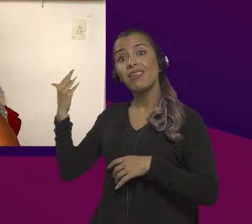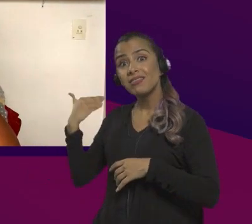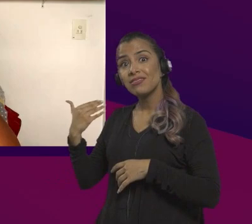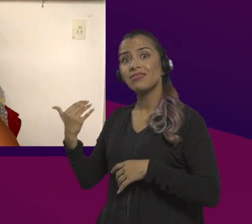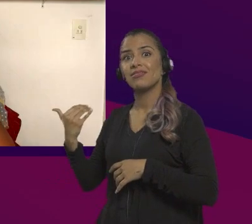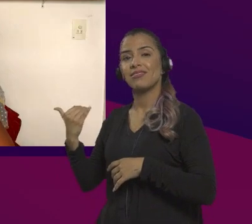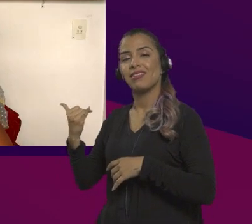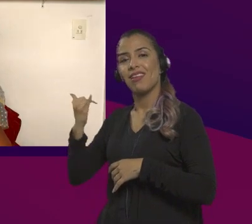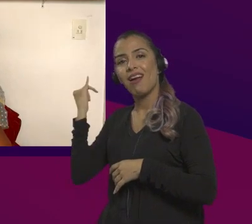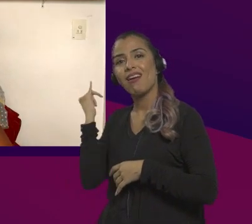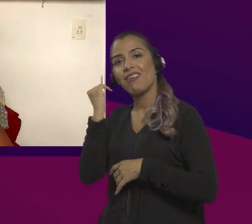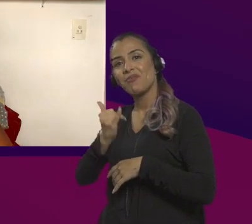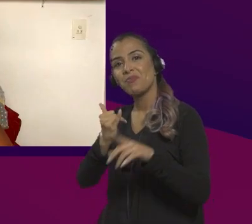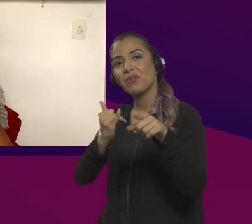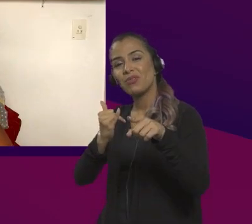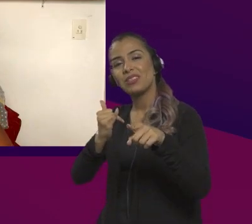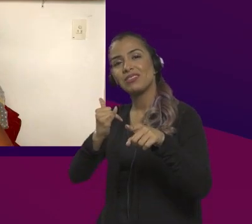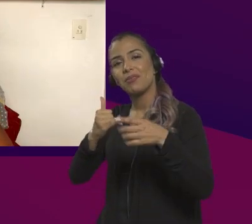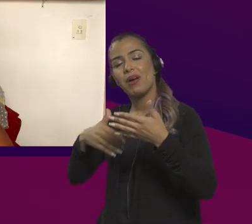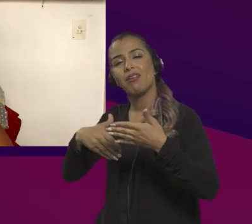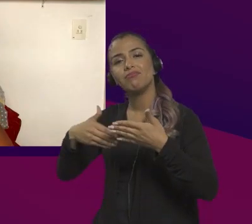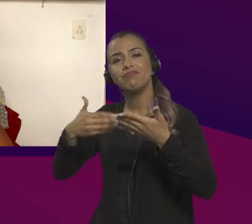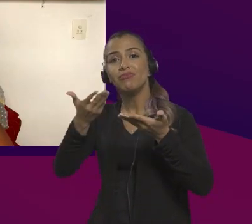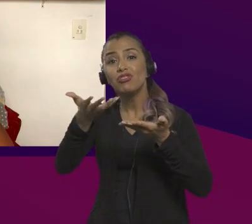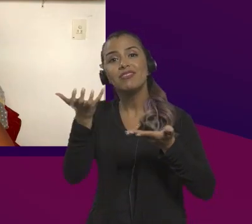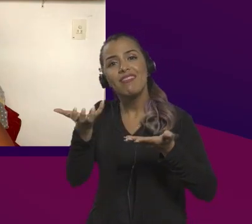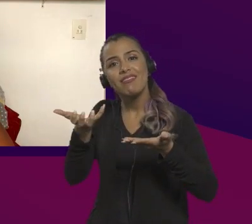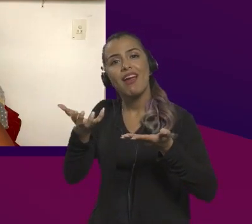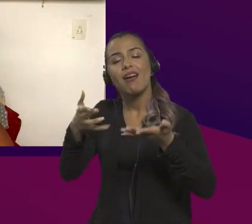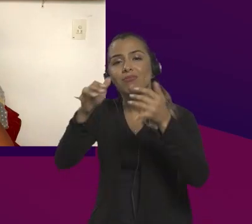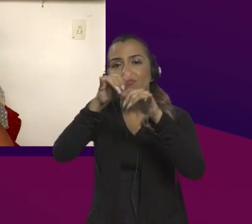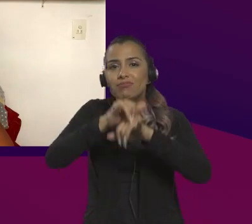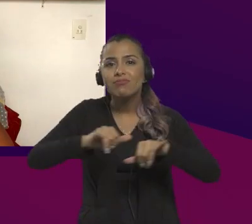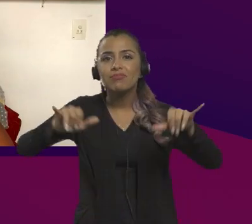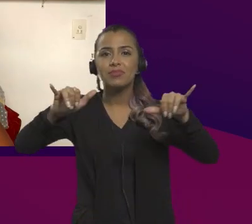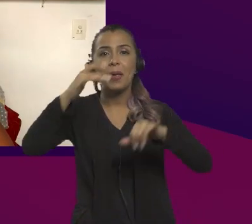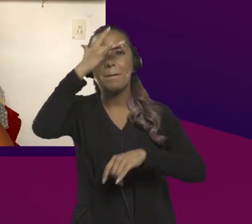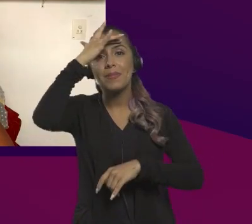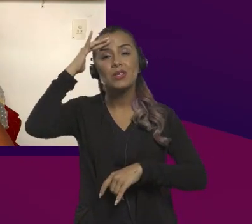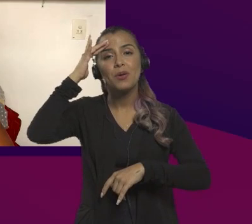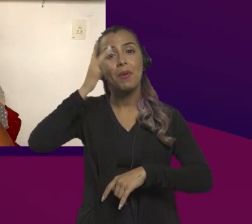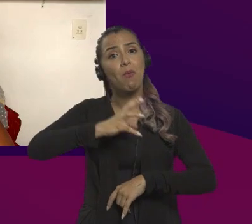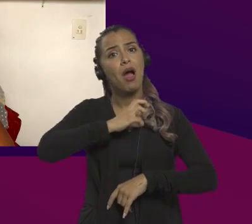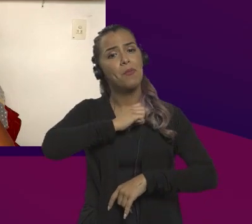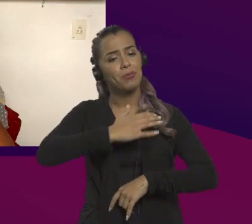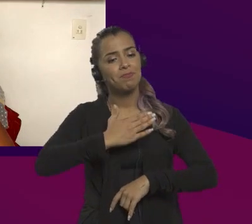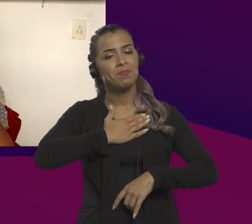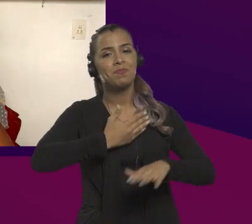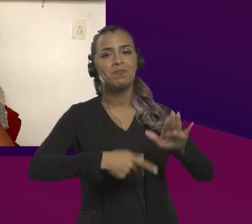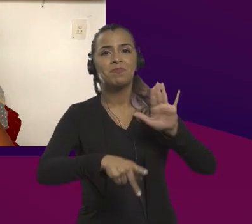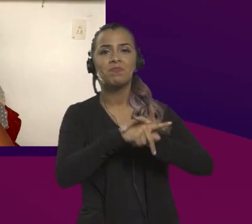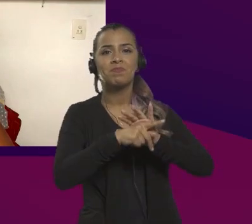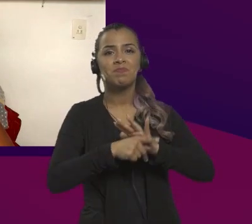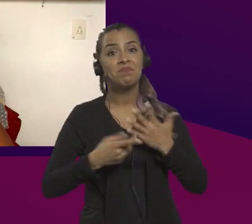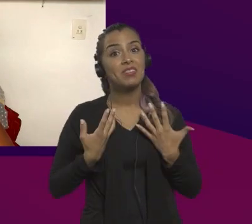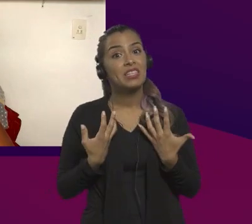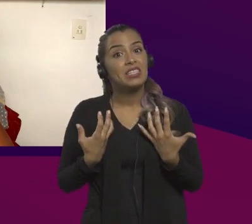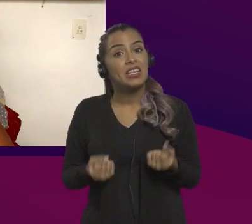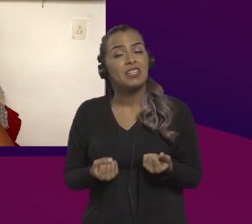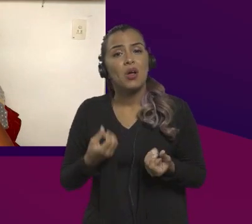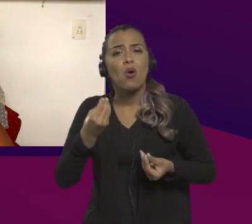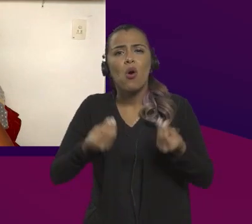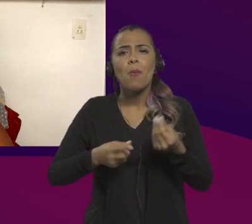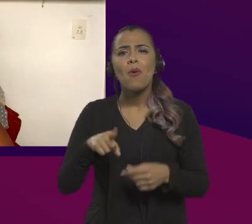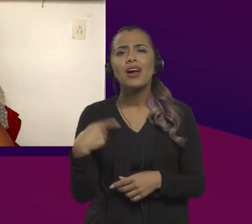jornada, né, da autoaceitação e do amor próprio, ou que vocês ouviram que fez muita diferença. Como que a gente pode fazer essa diferença para quem está